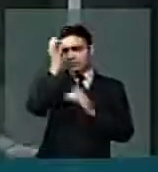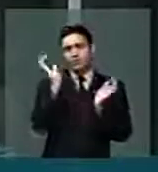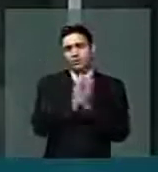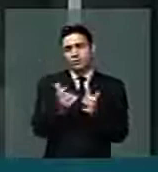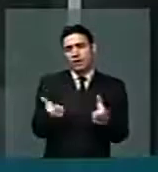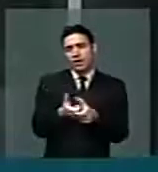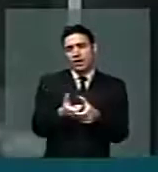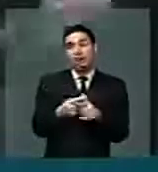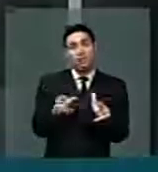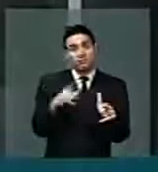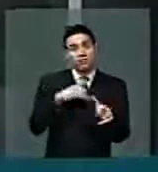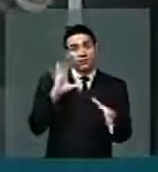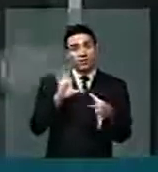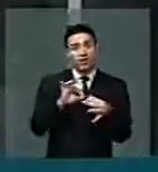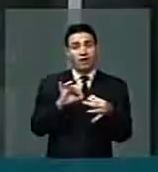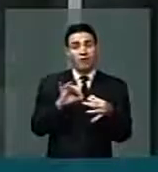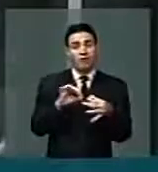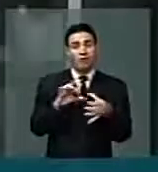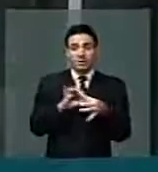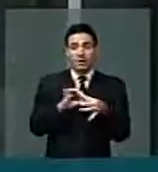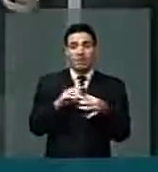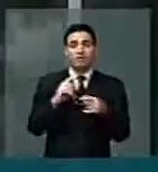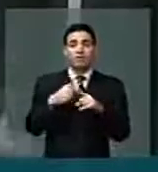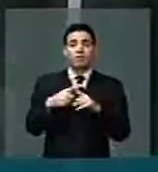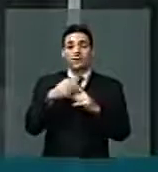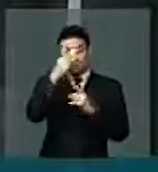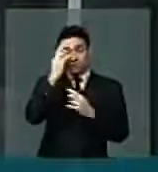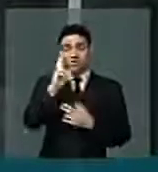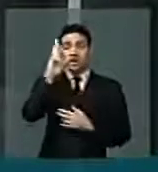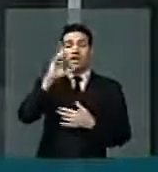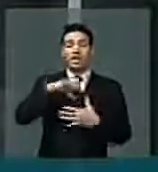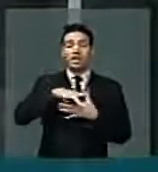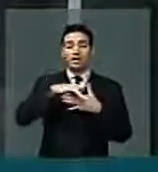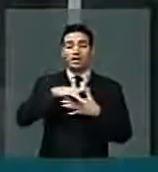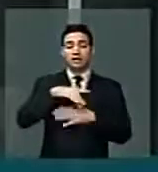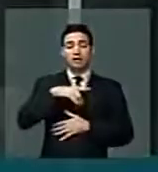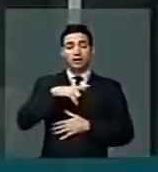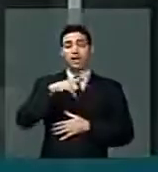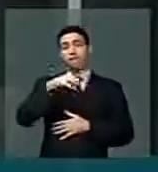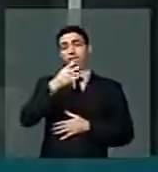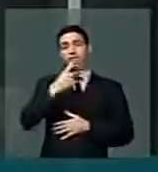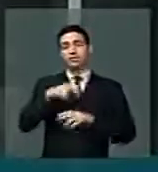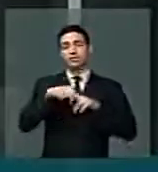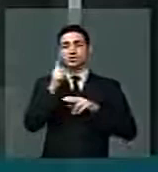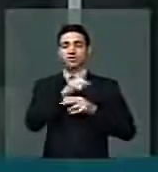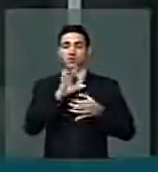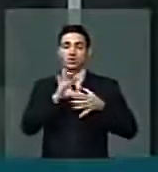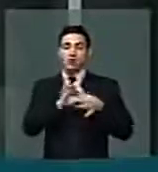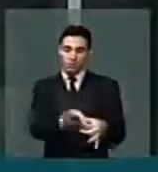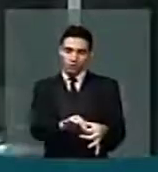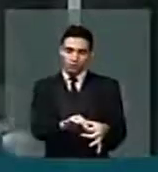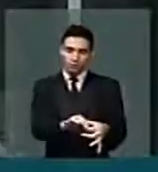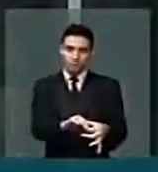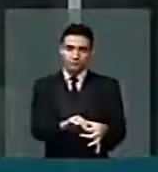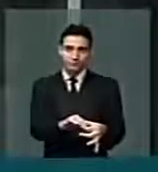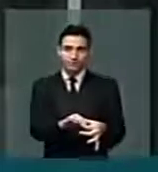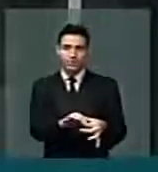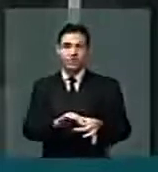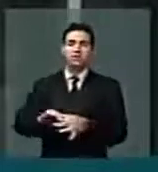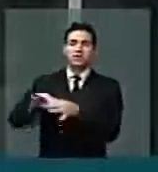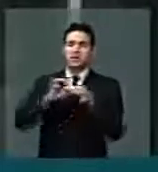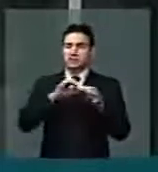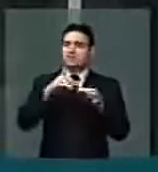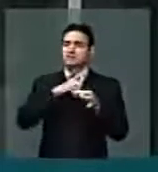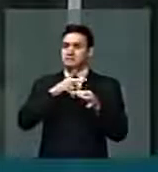mais unida, pela sua liderança, diga-se de passagem, pela sua liderança, mas uma bancada unida, uma bancada